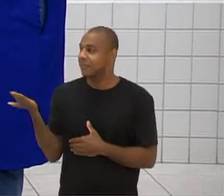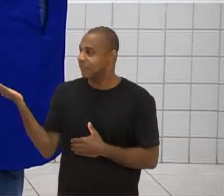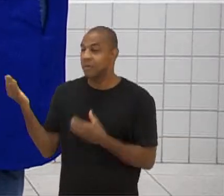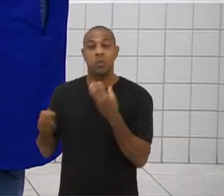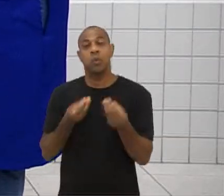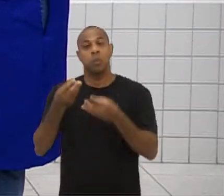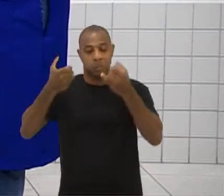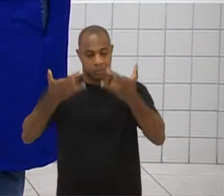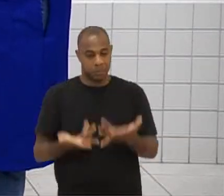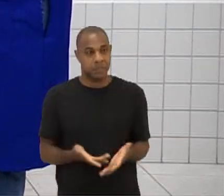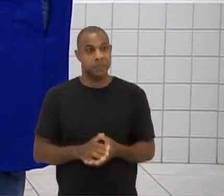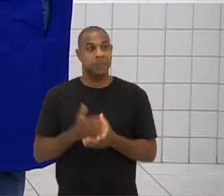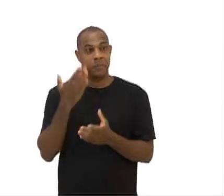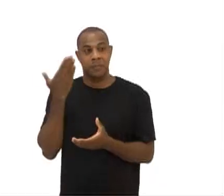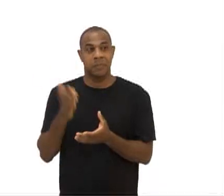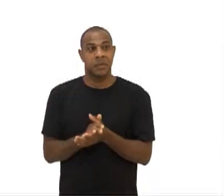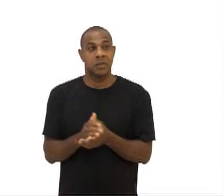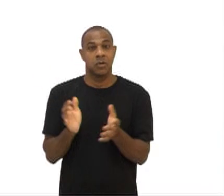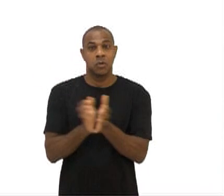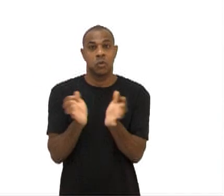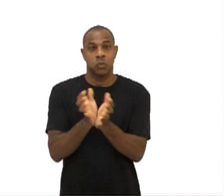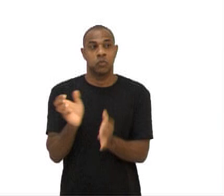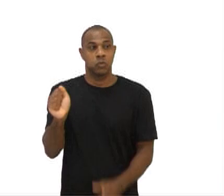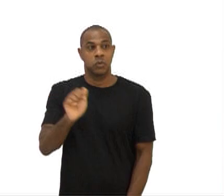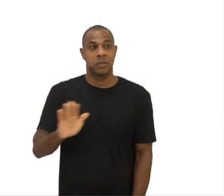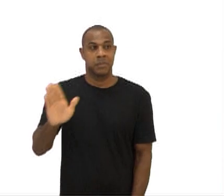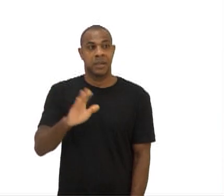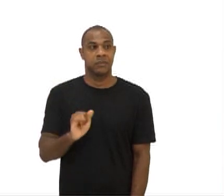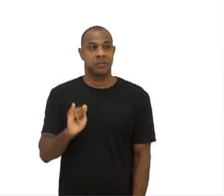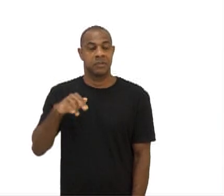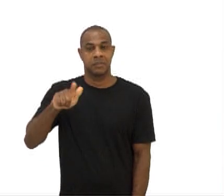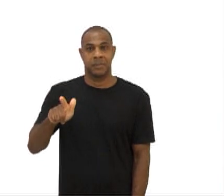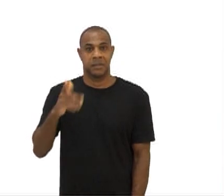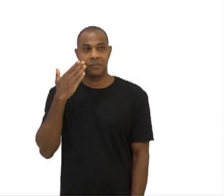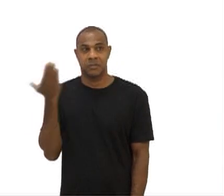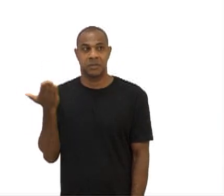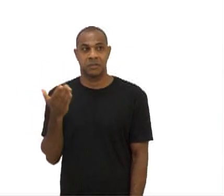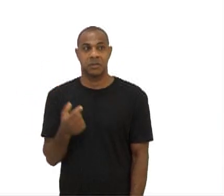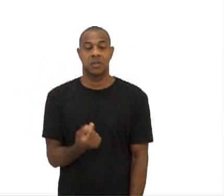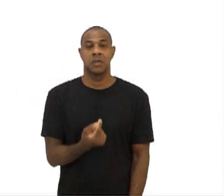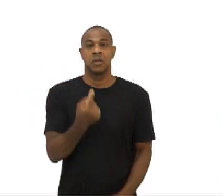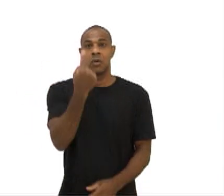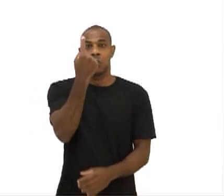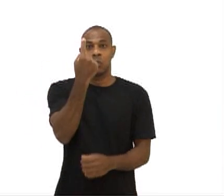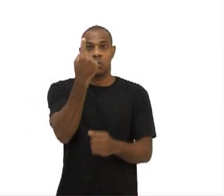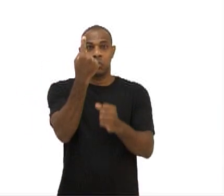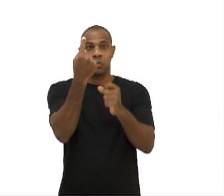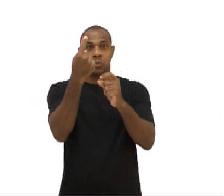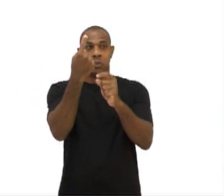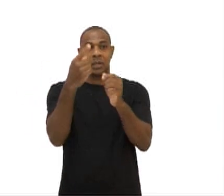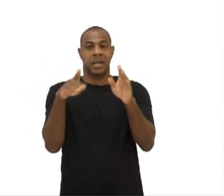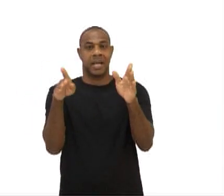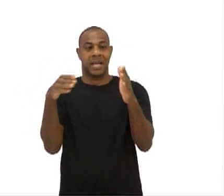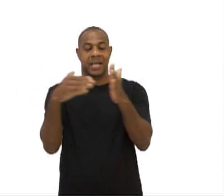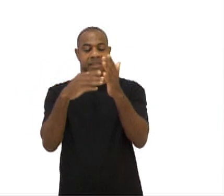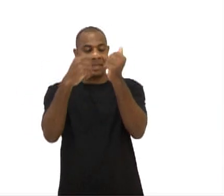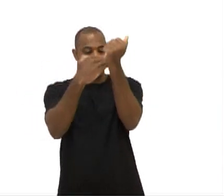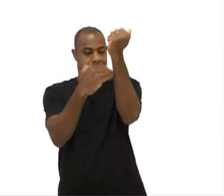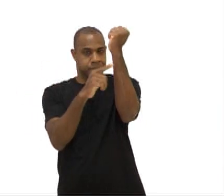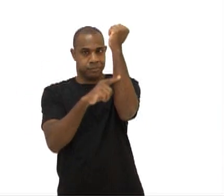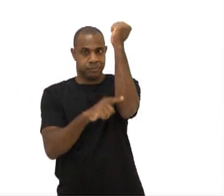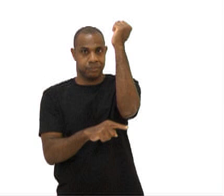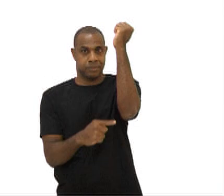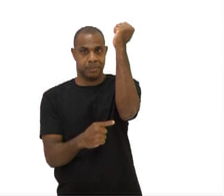imagem. Então, a gente já viu ali que o conjunto imagem ele vai variar do 1 até o -1, eixo Y, pessoal. Então, o valor